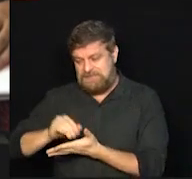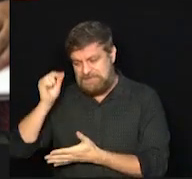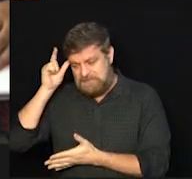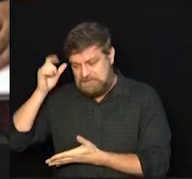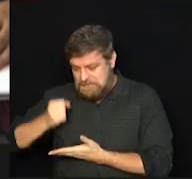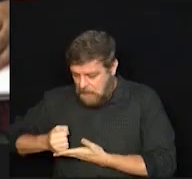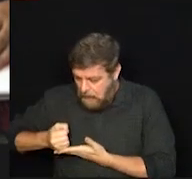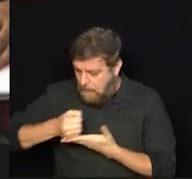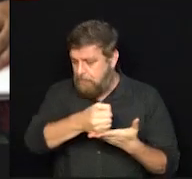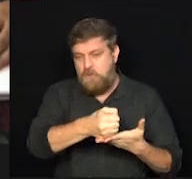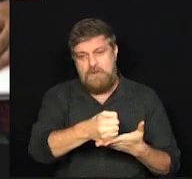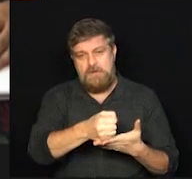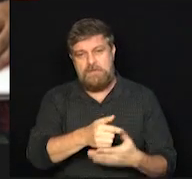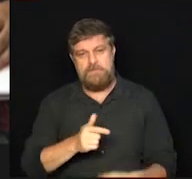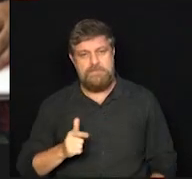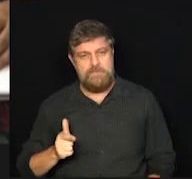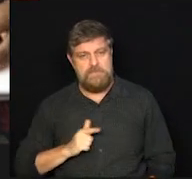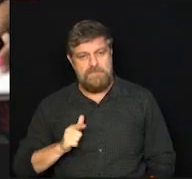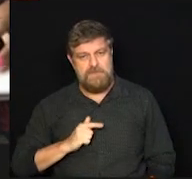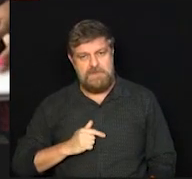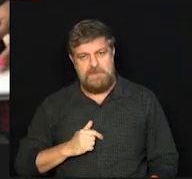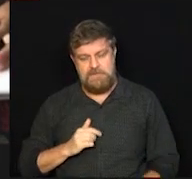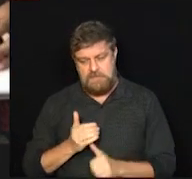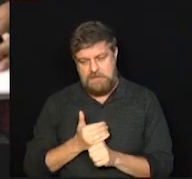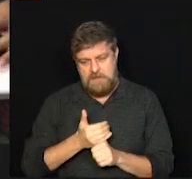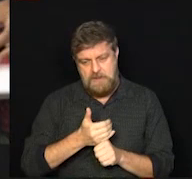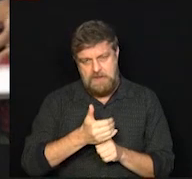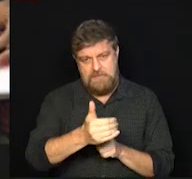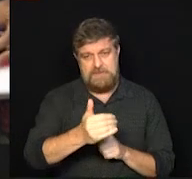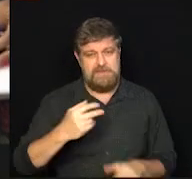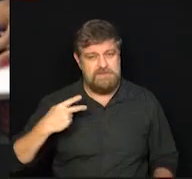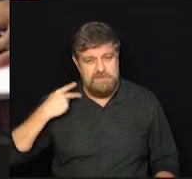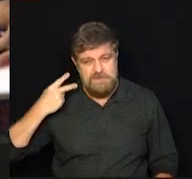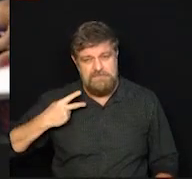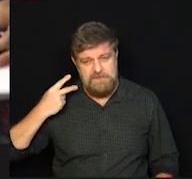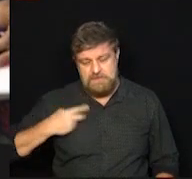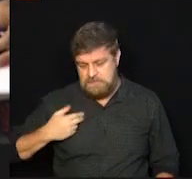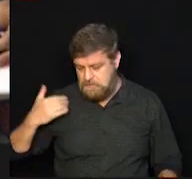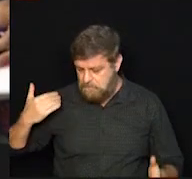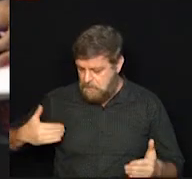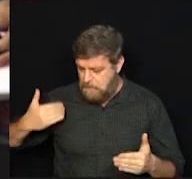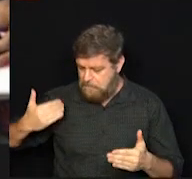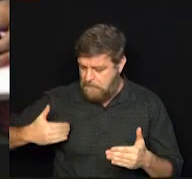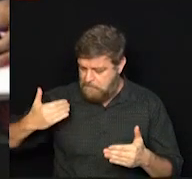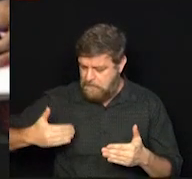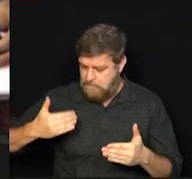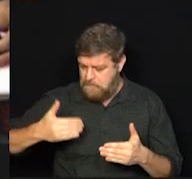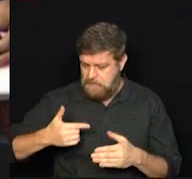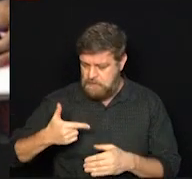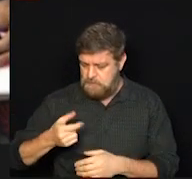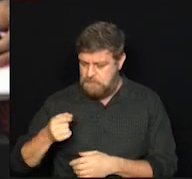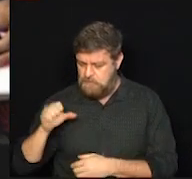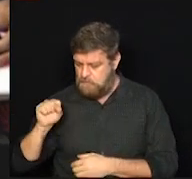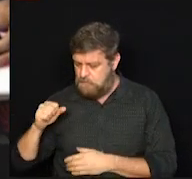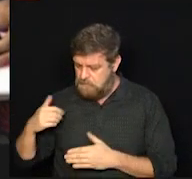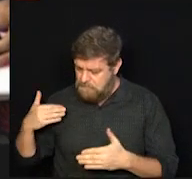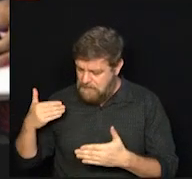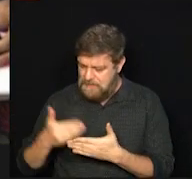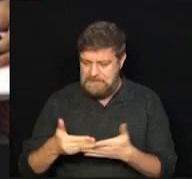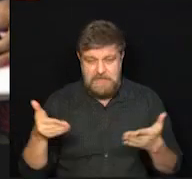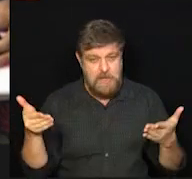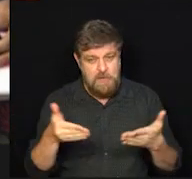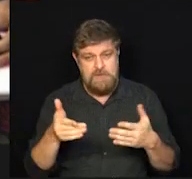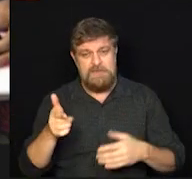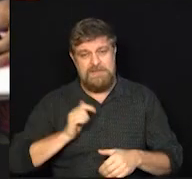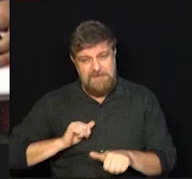na época pelos vários mandados perpassaram nesses anos né desde 2008 vários